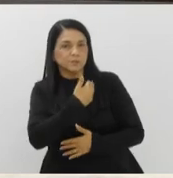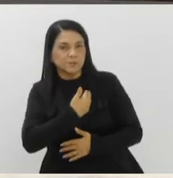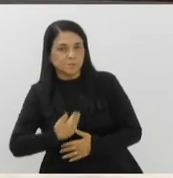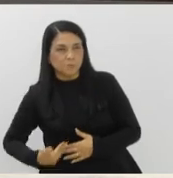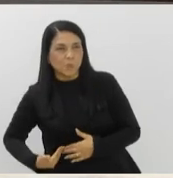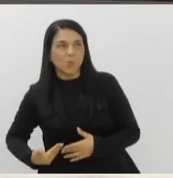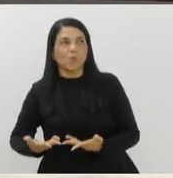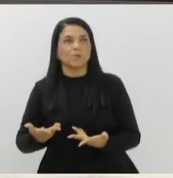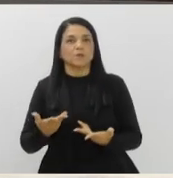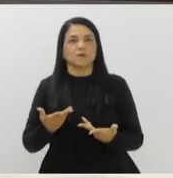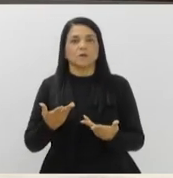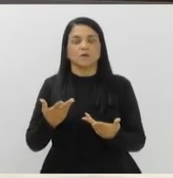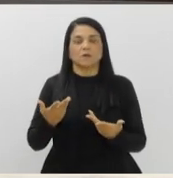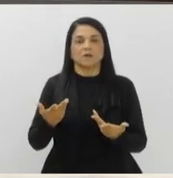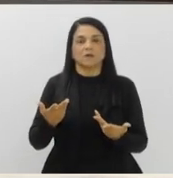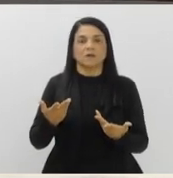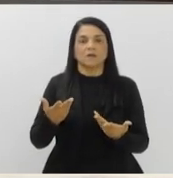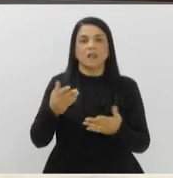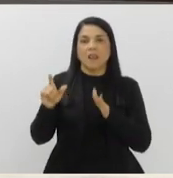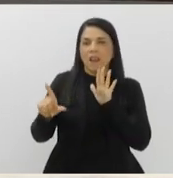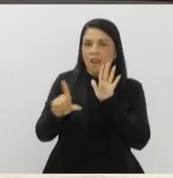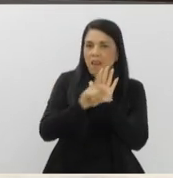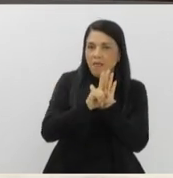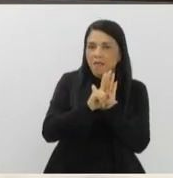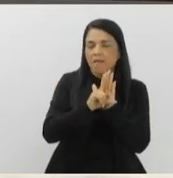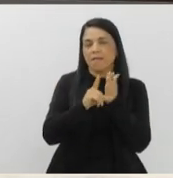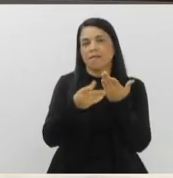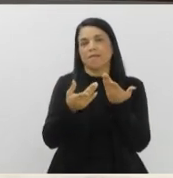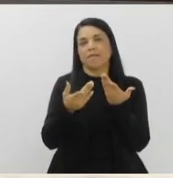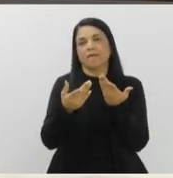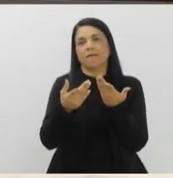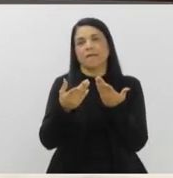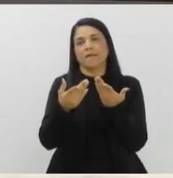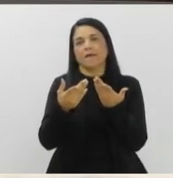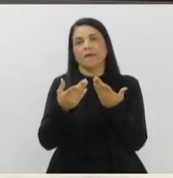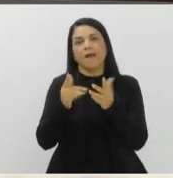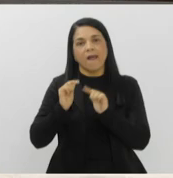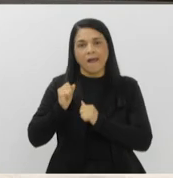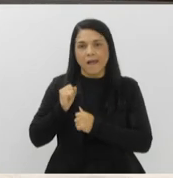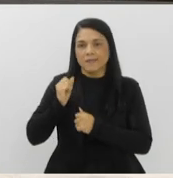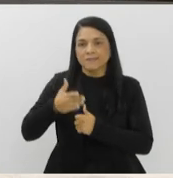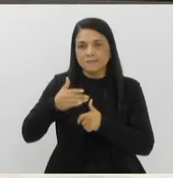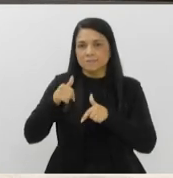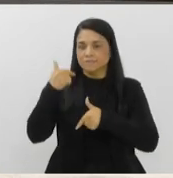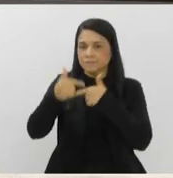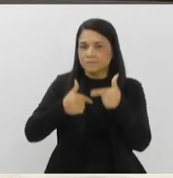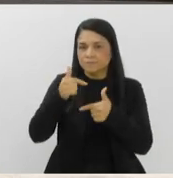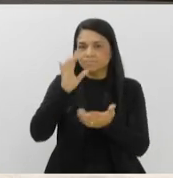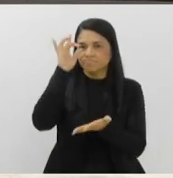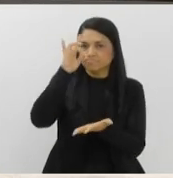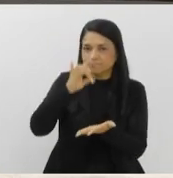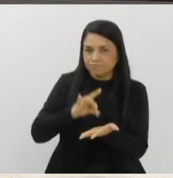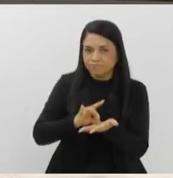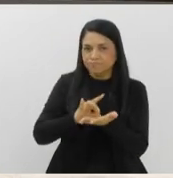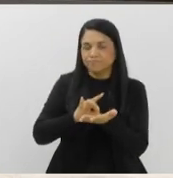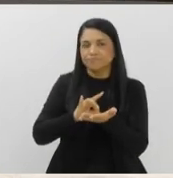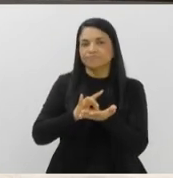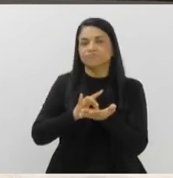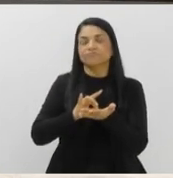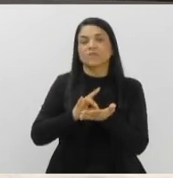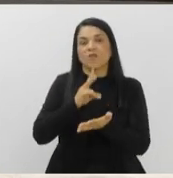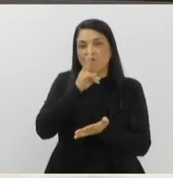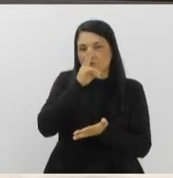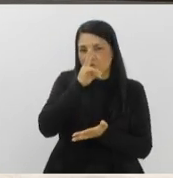desde as leis e desde as ações concretas, digamos, no sentido de